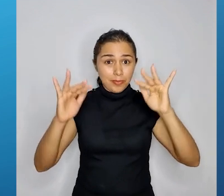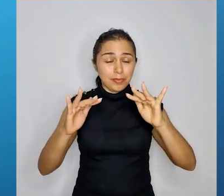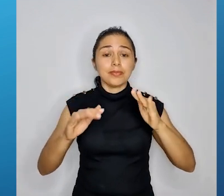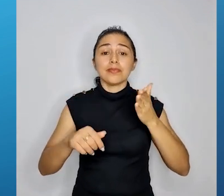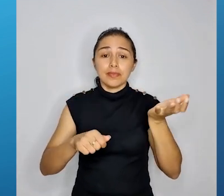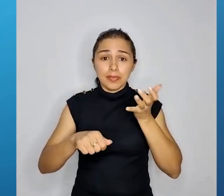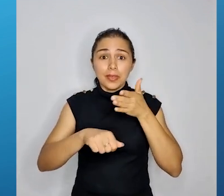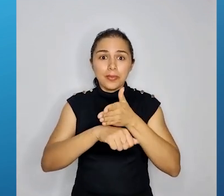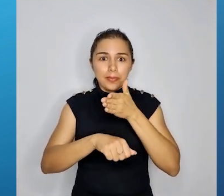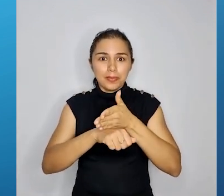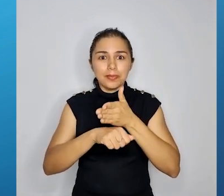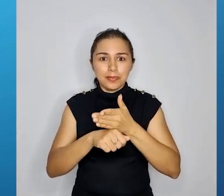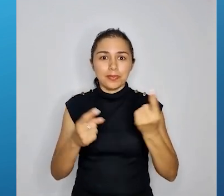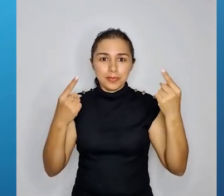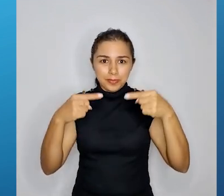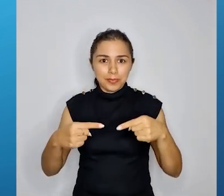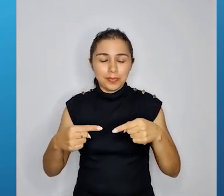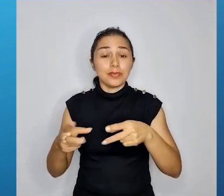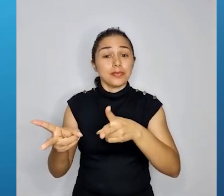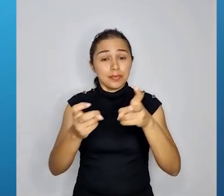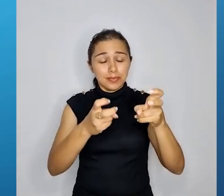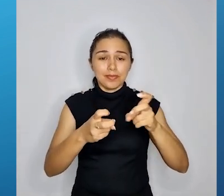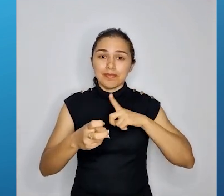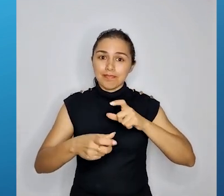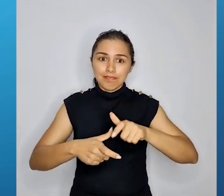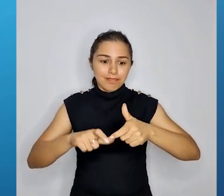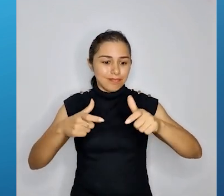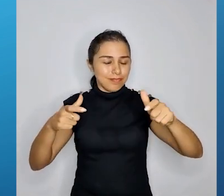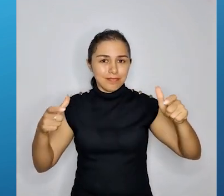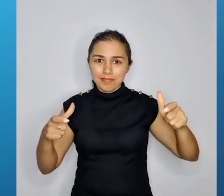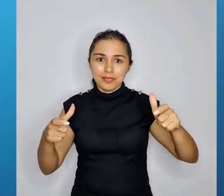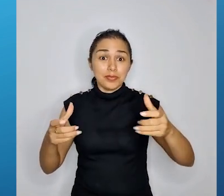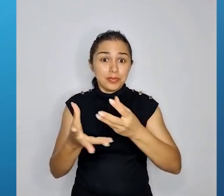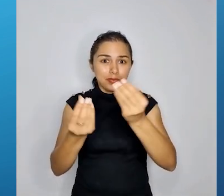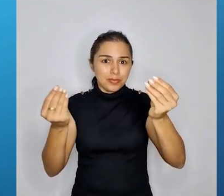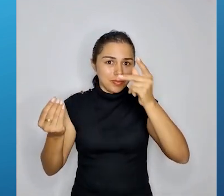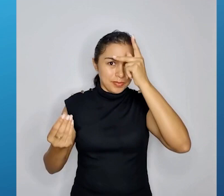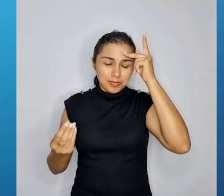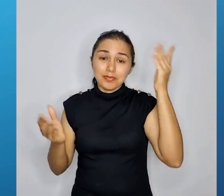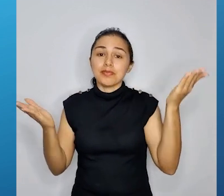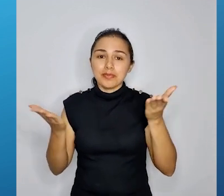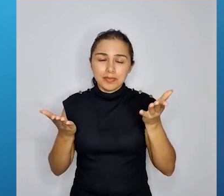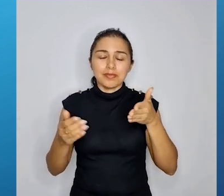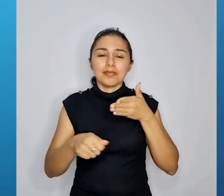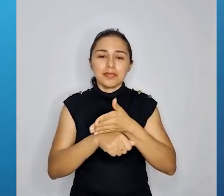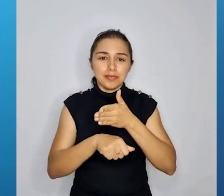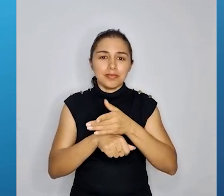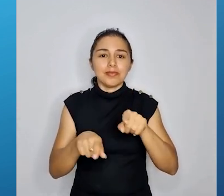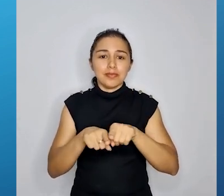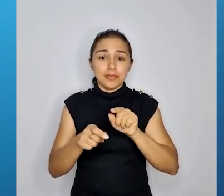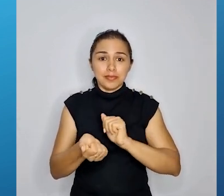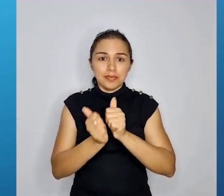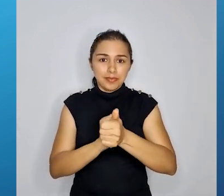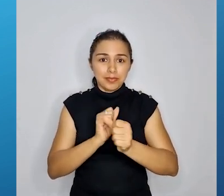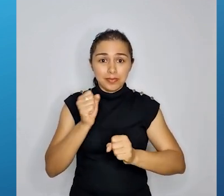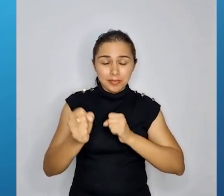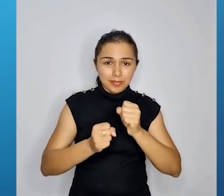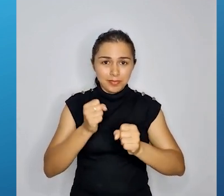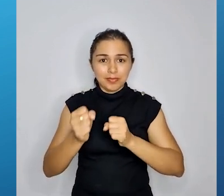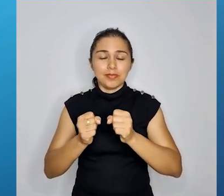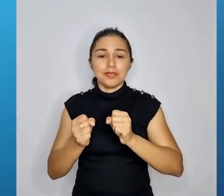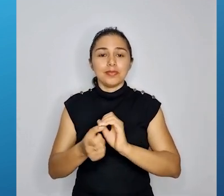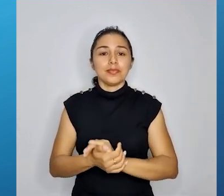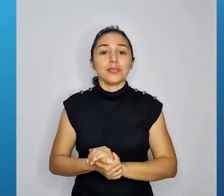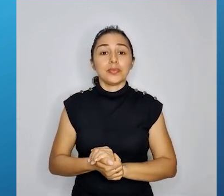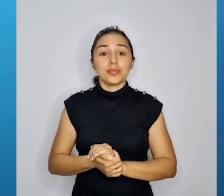gente observa esse crescimento gigantesco da prática esportiva, muito por conta daquele primeiro aspecto